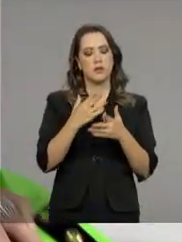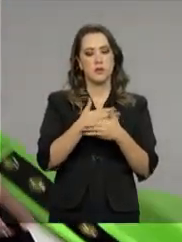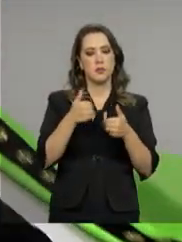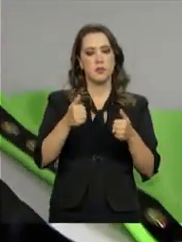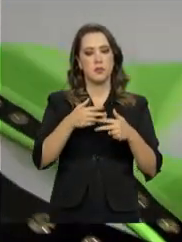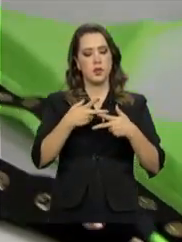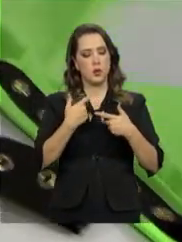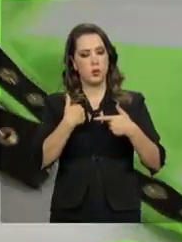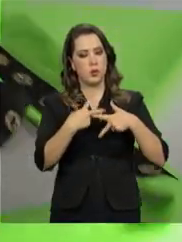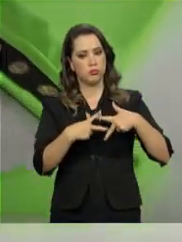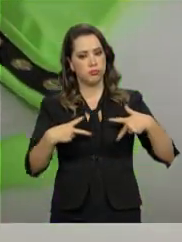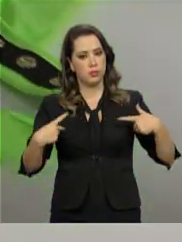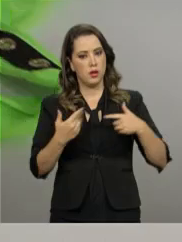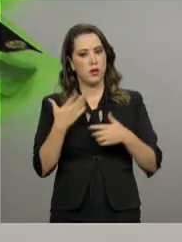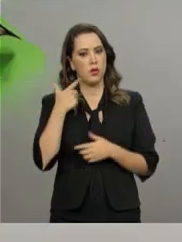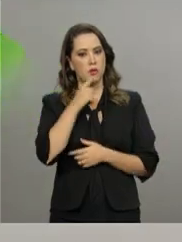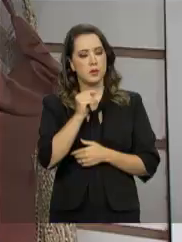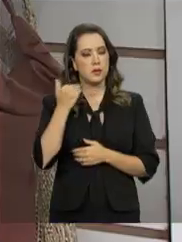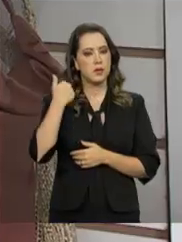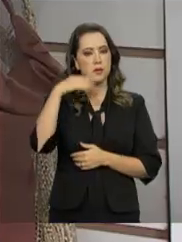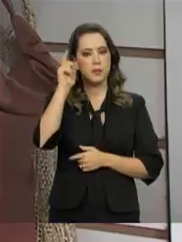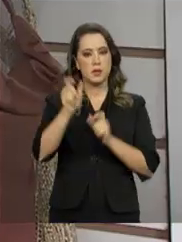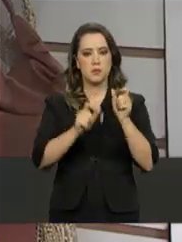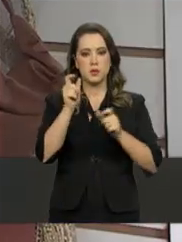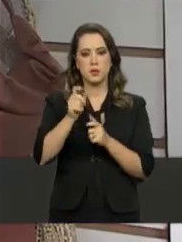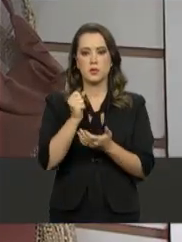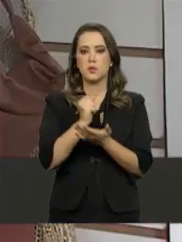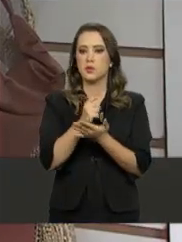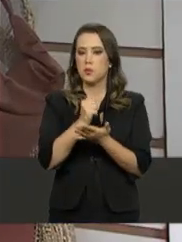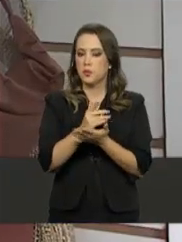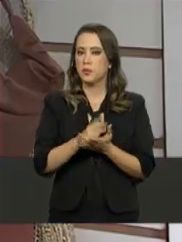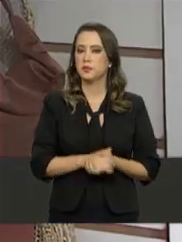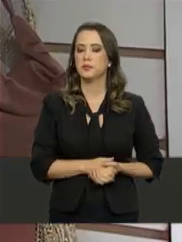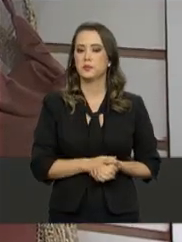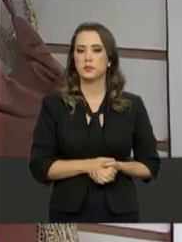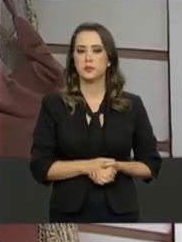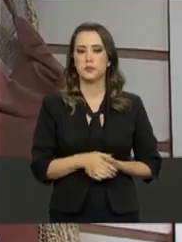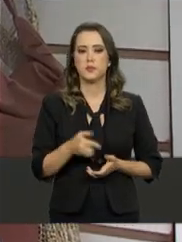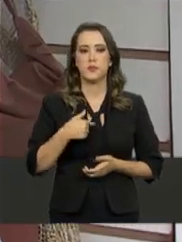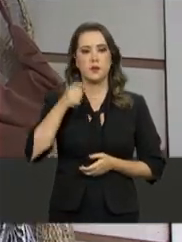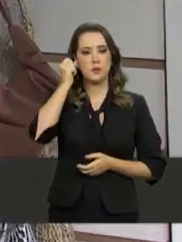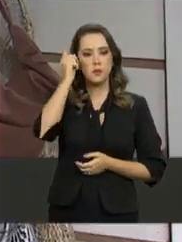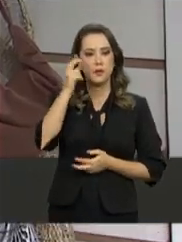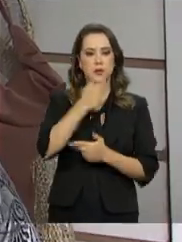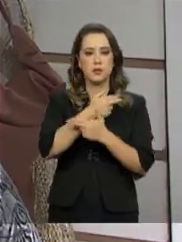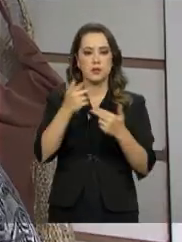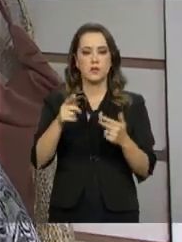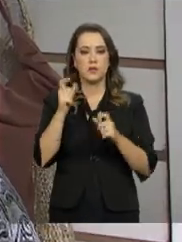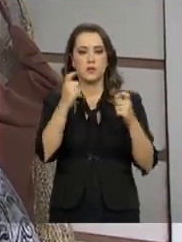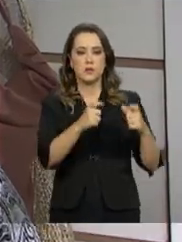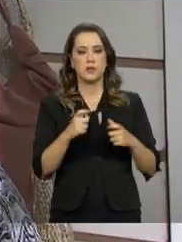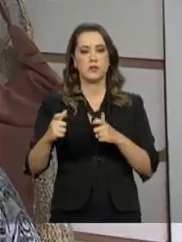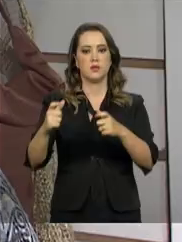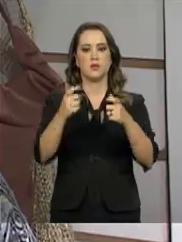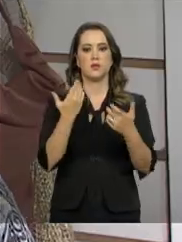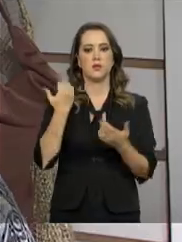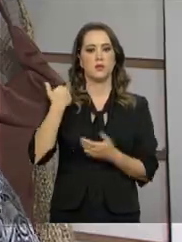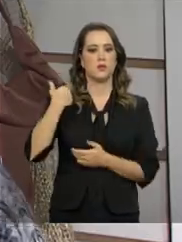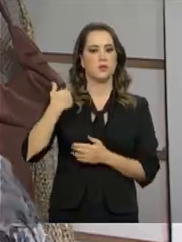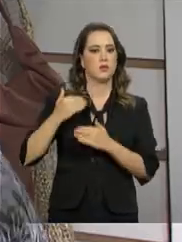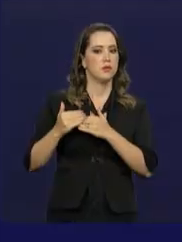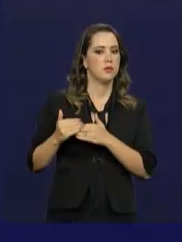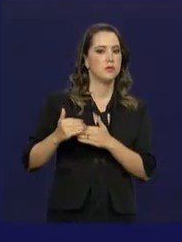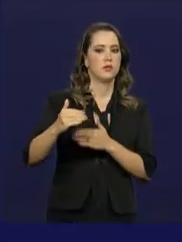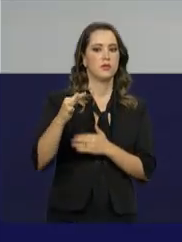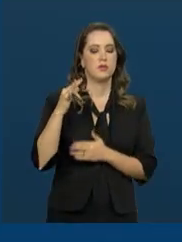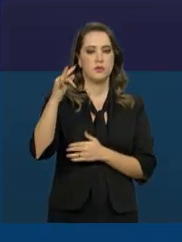biquínis e conseguir mais clientes. Minha ideia é ter várias lojas assim, daqui para 100 lojas adiante,